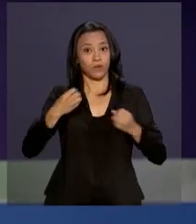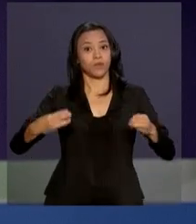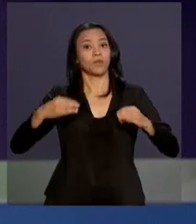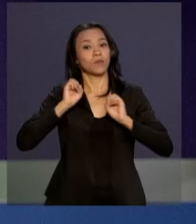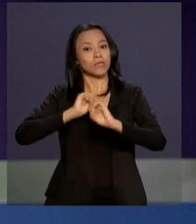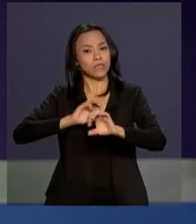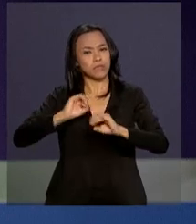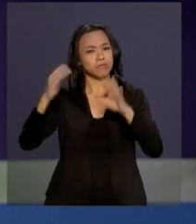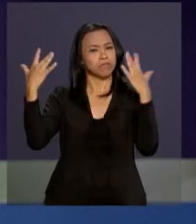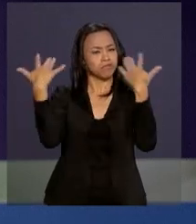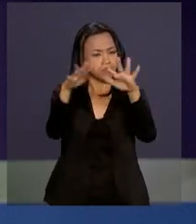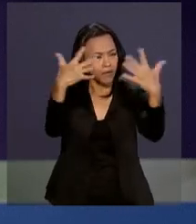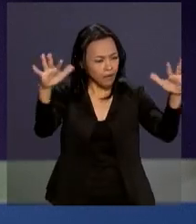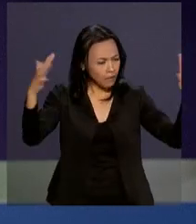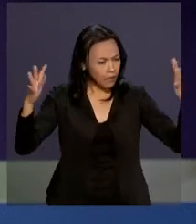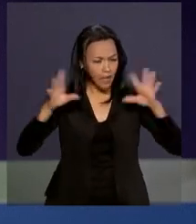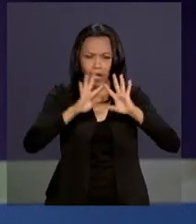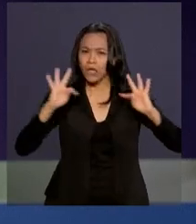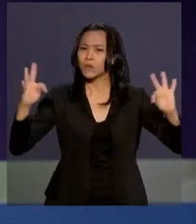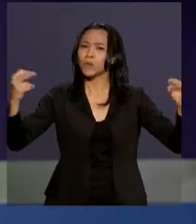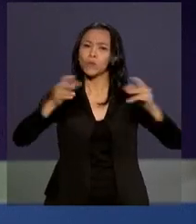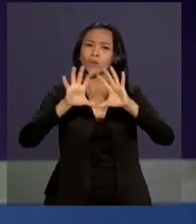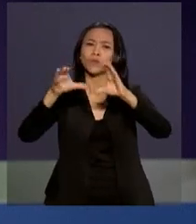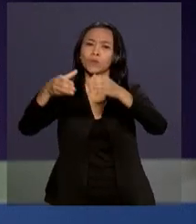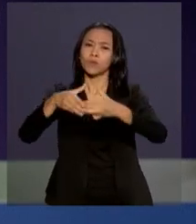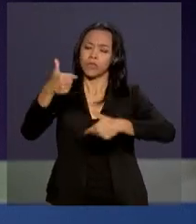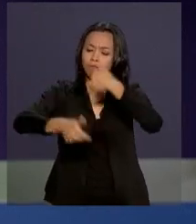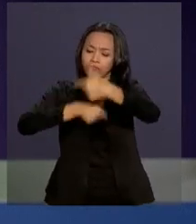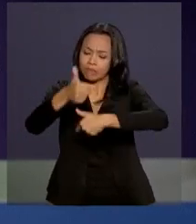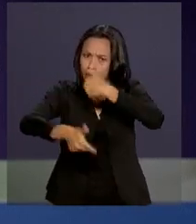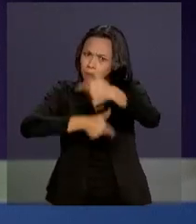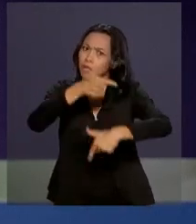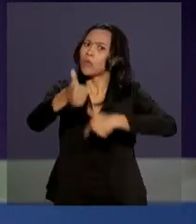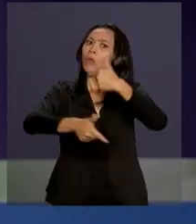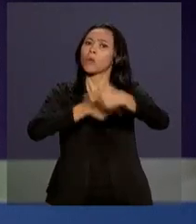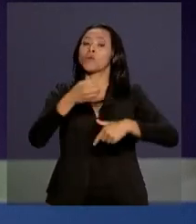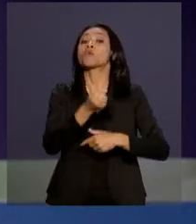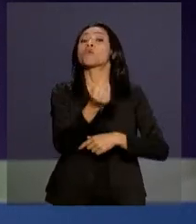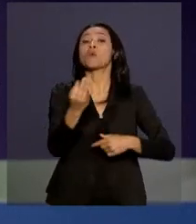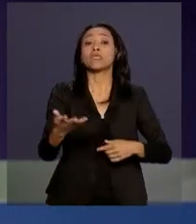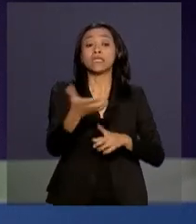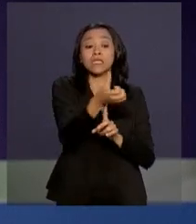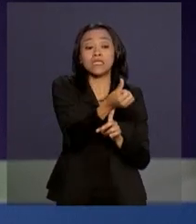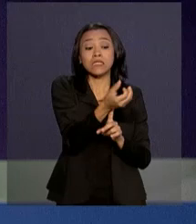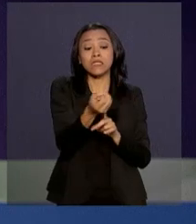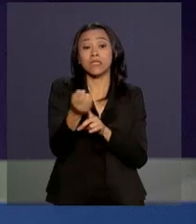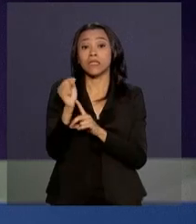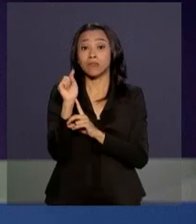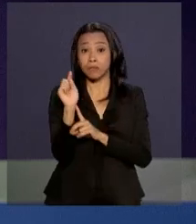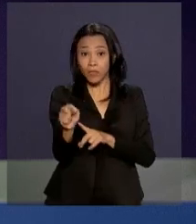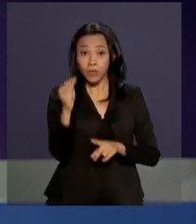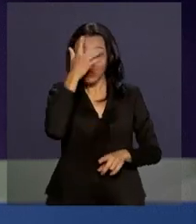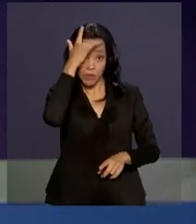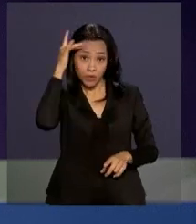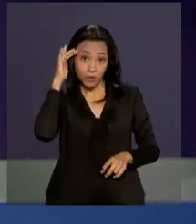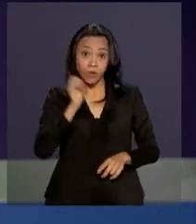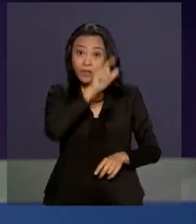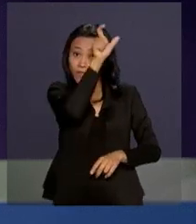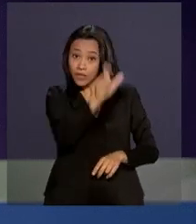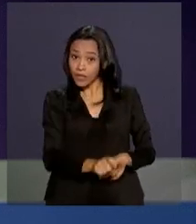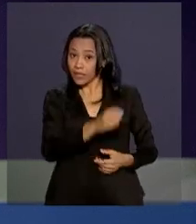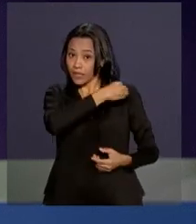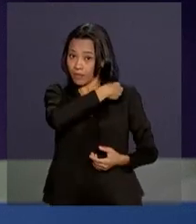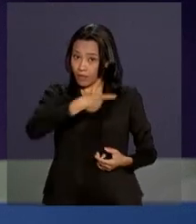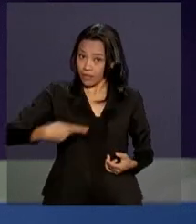parabenizou toda a equipe de organização da prova composta por 600 mil pessoas ea presidente do inep